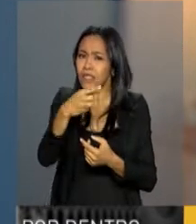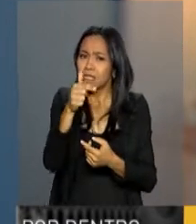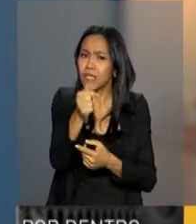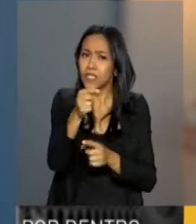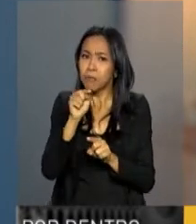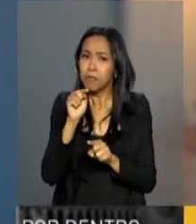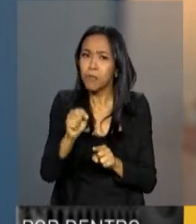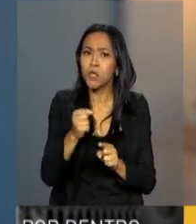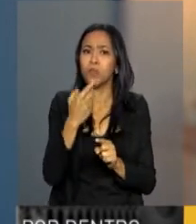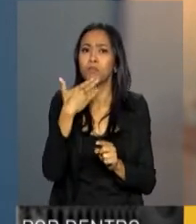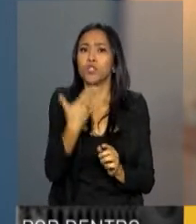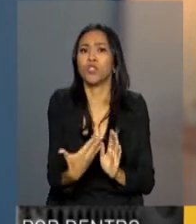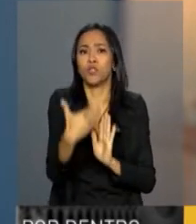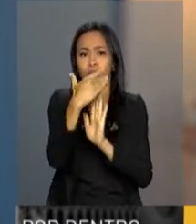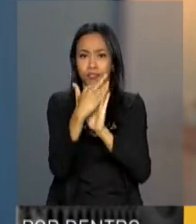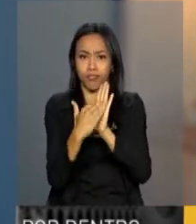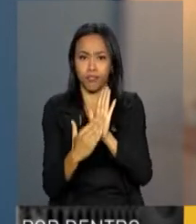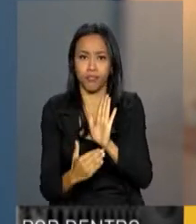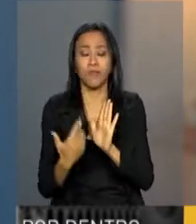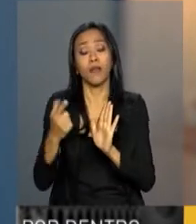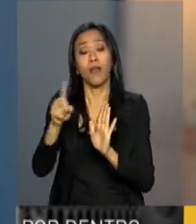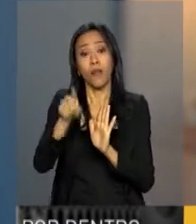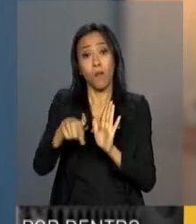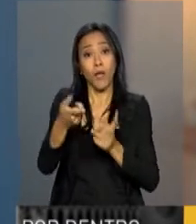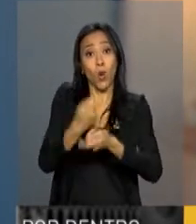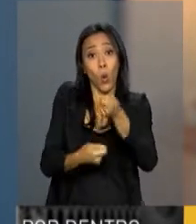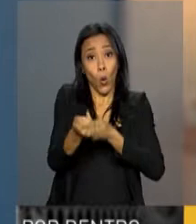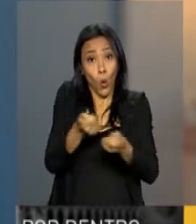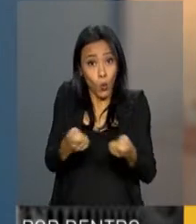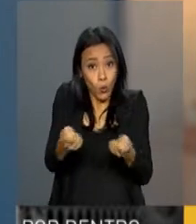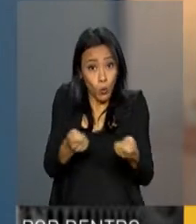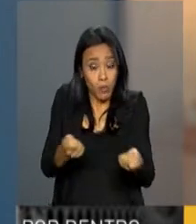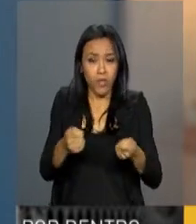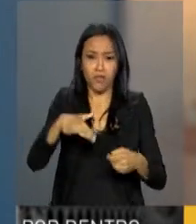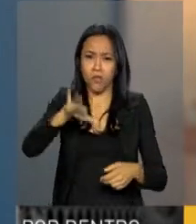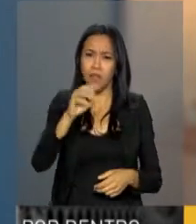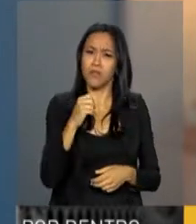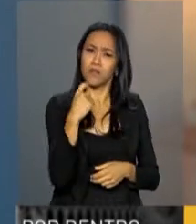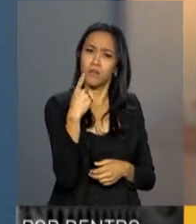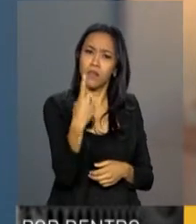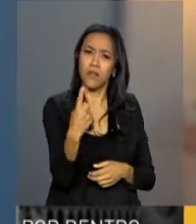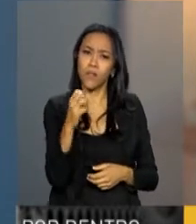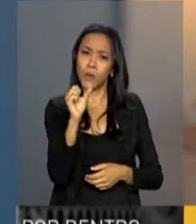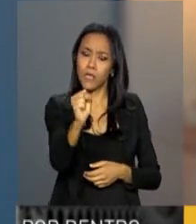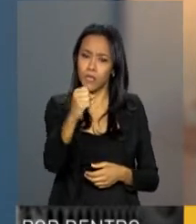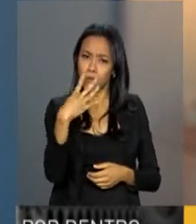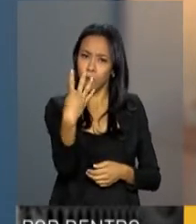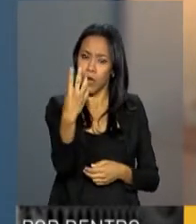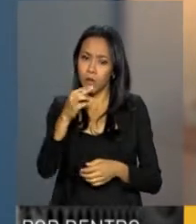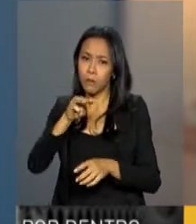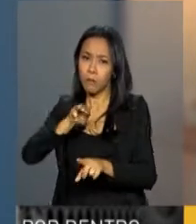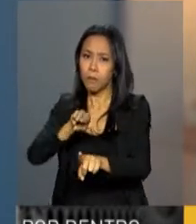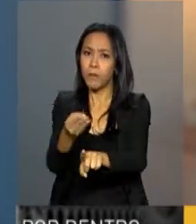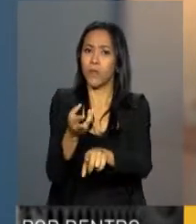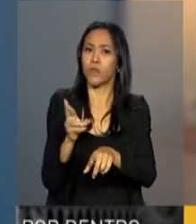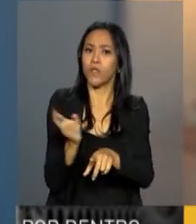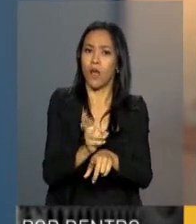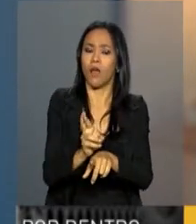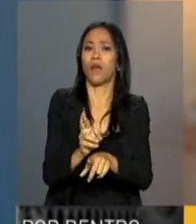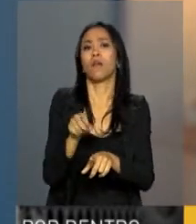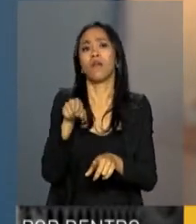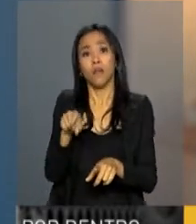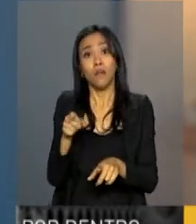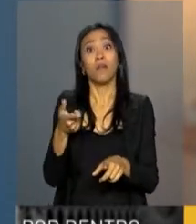requerimentos, proporcionando uma economia direta de mais de 184 milhões de reais, com expectativa